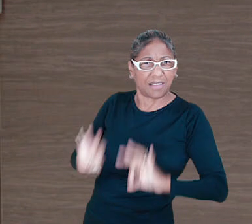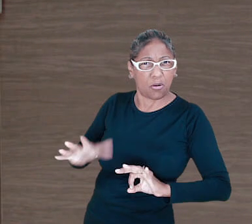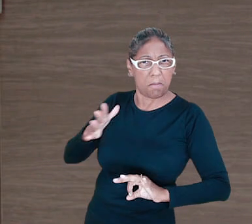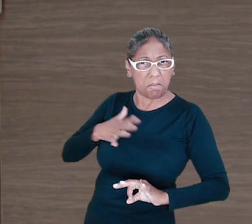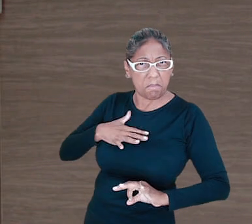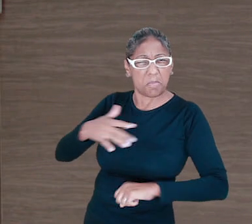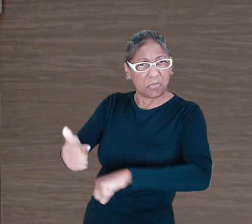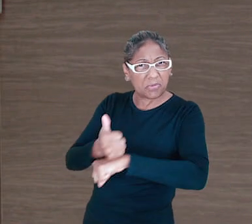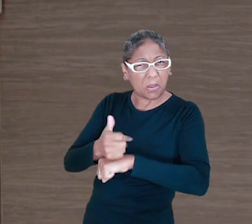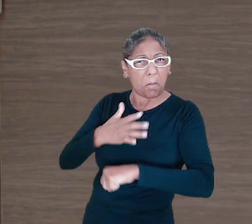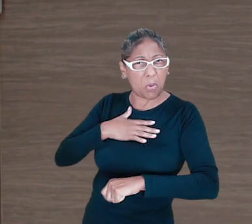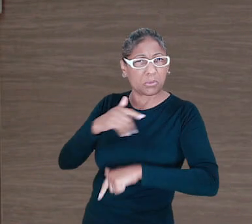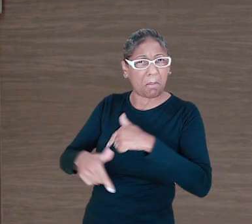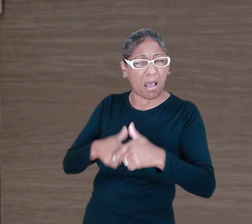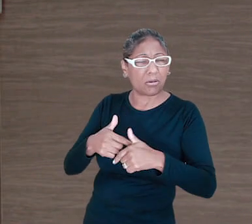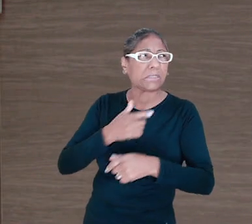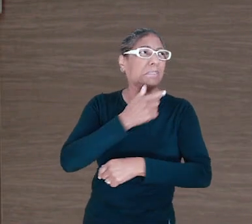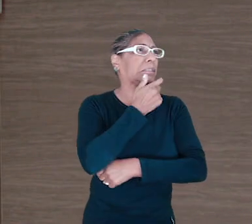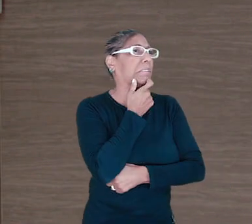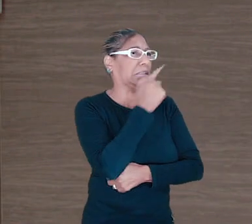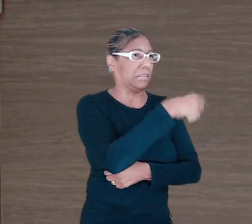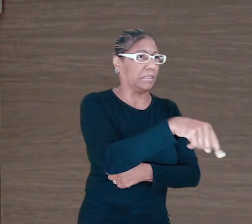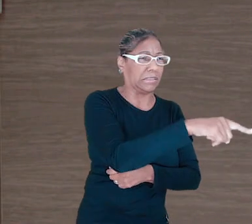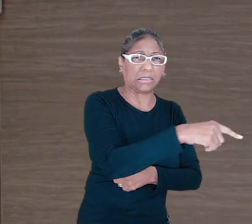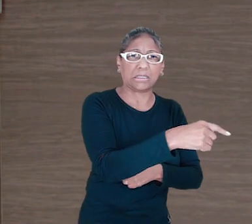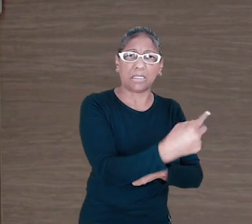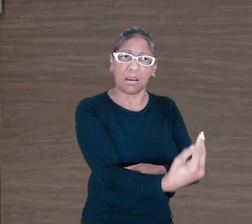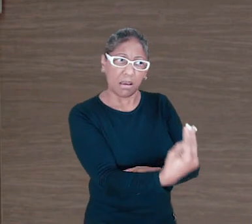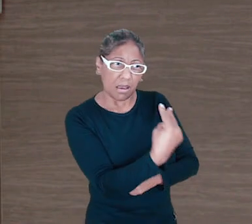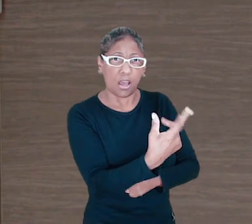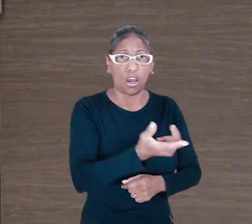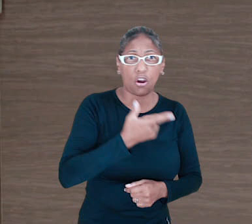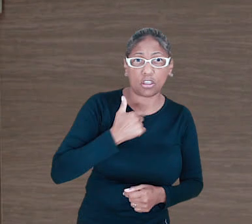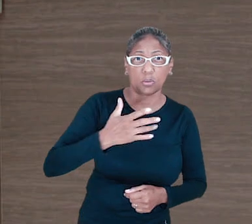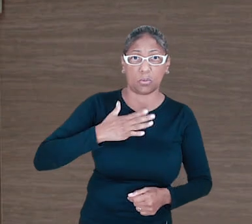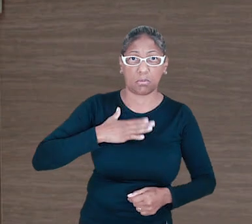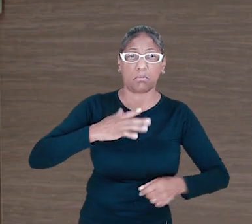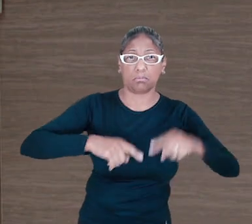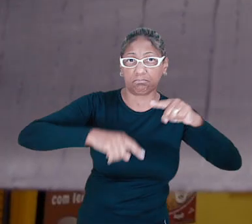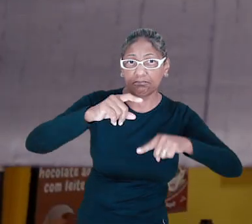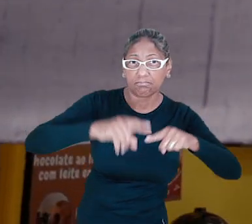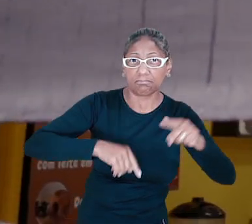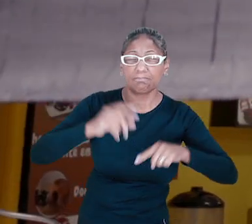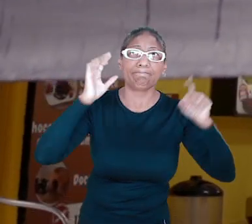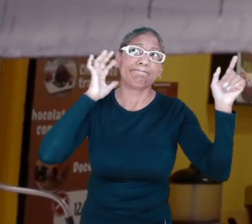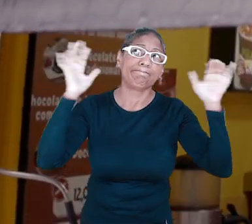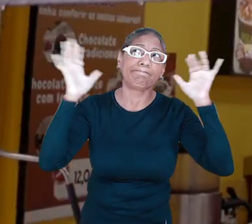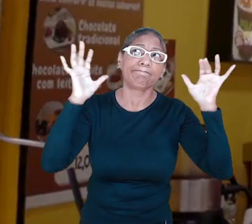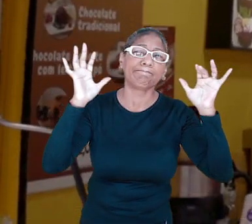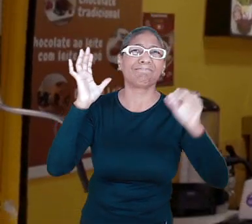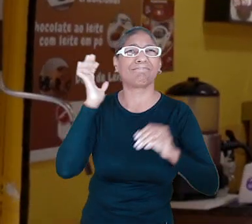que isso é realmente bom? Será que as pessoas daqui vão gostar do nosso produto? Isso vem sempre à nossa